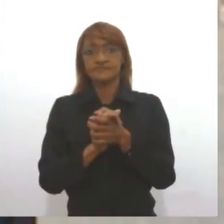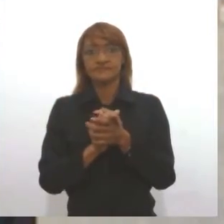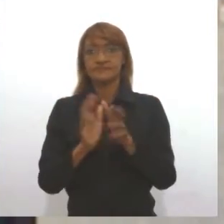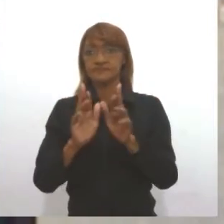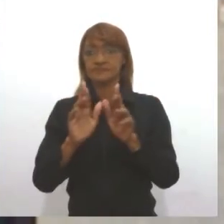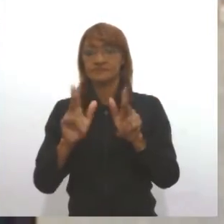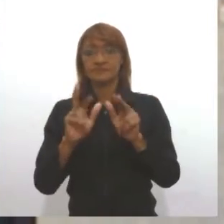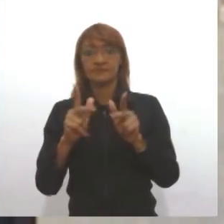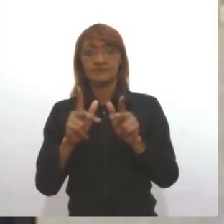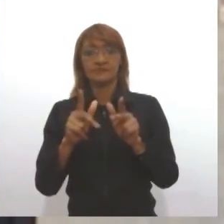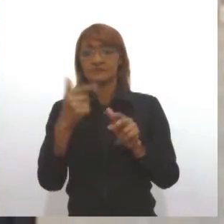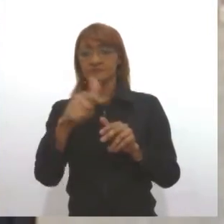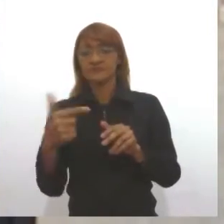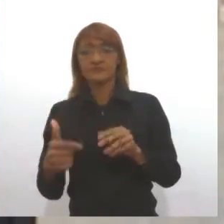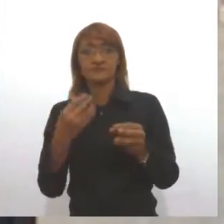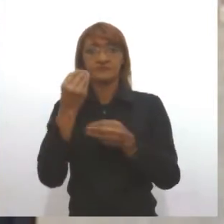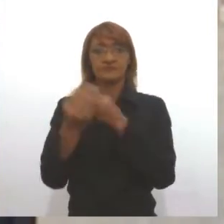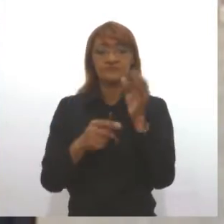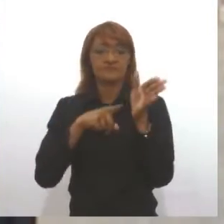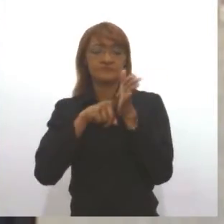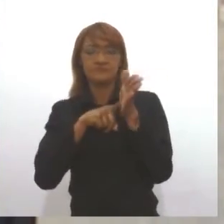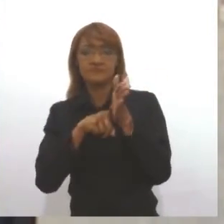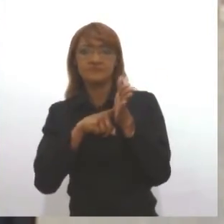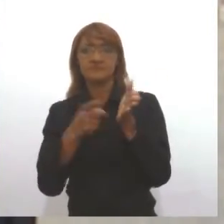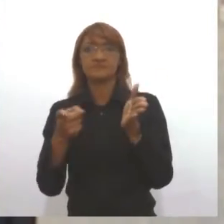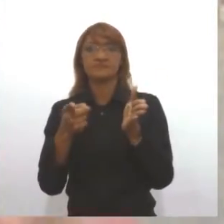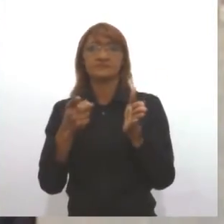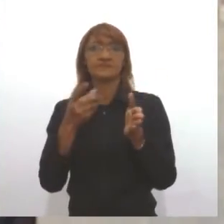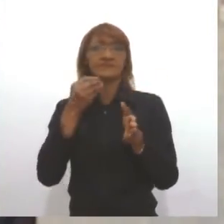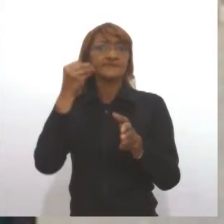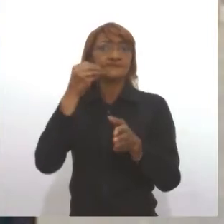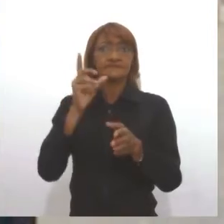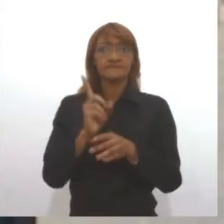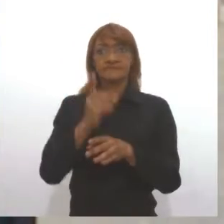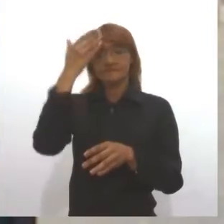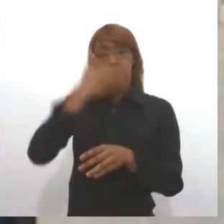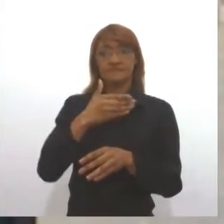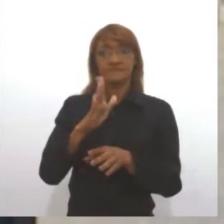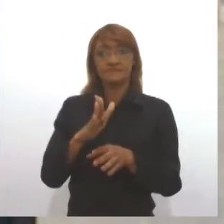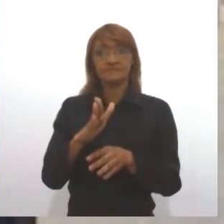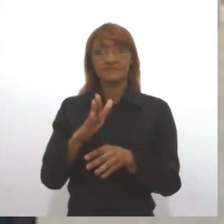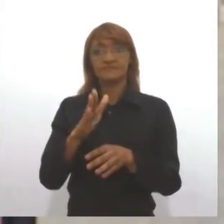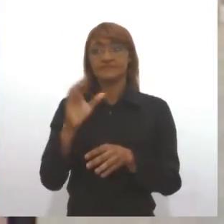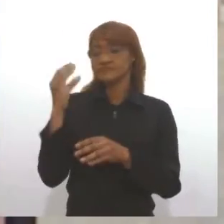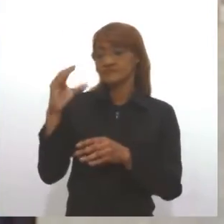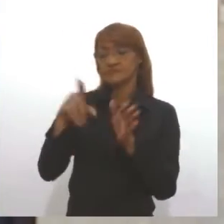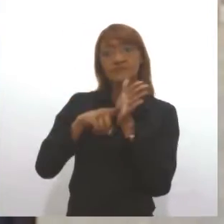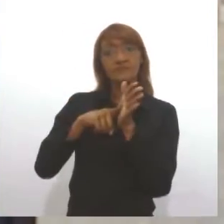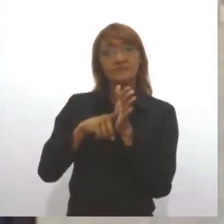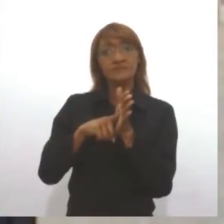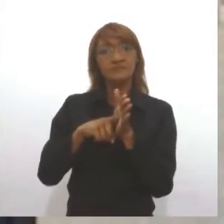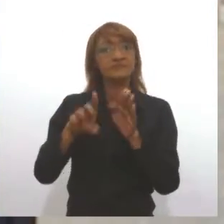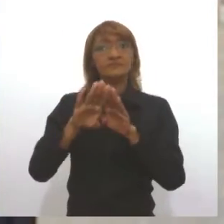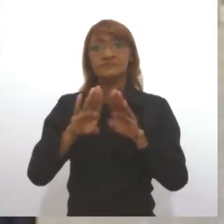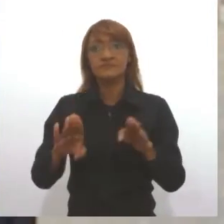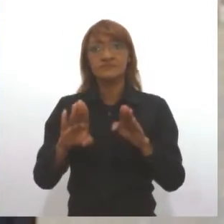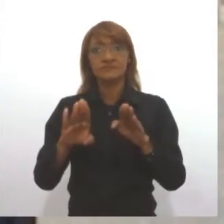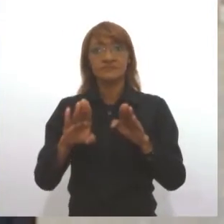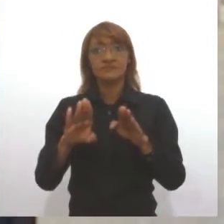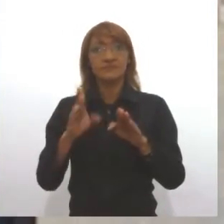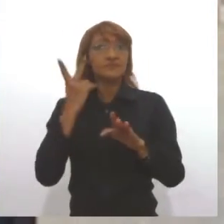passíveis de se colocar em laboratório, de se passar por teste, que esse é o pressuposto da ciência. A ciência, ela é, por